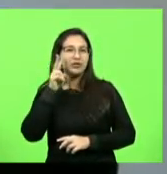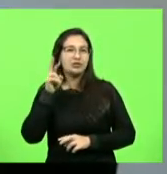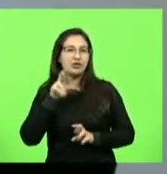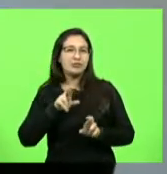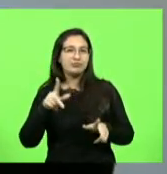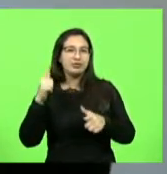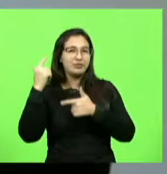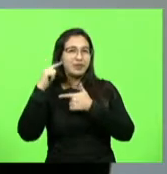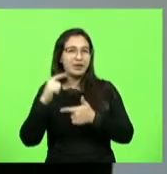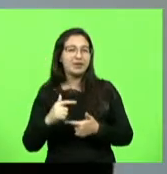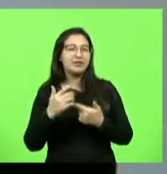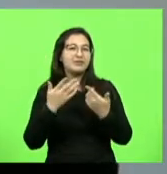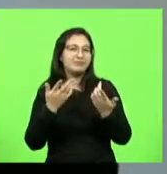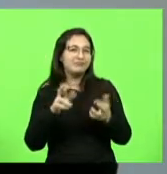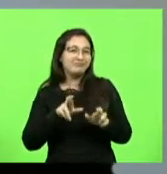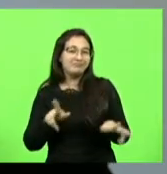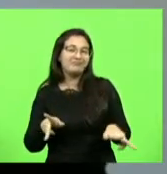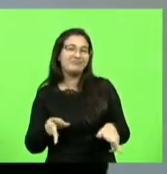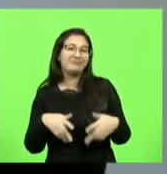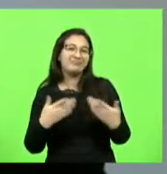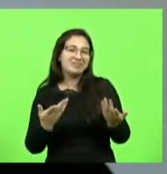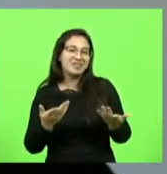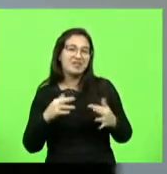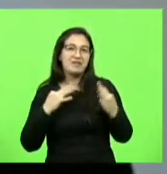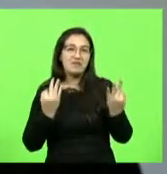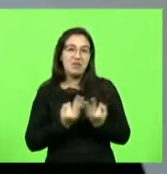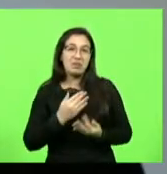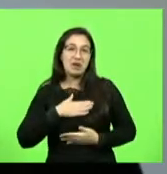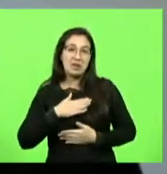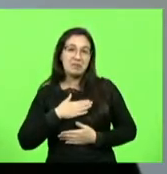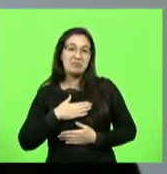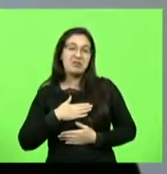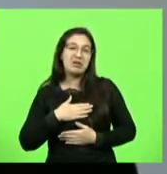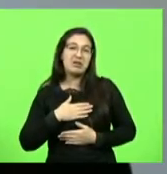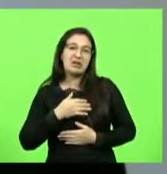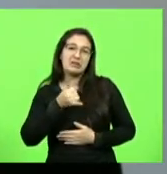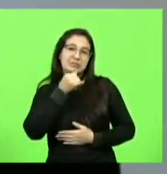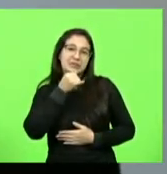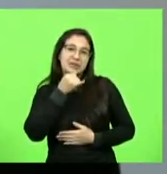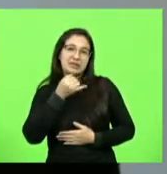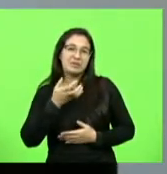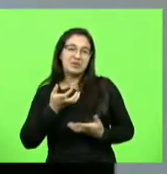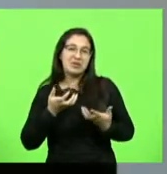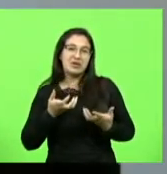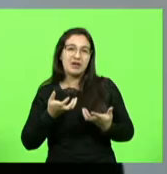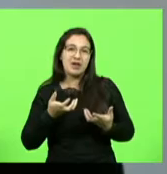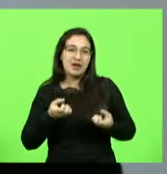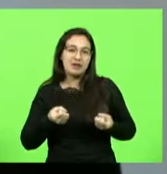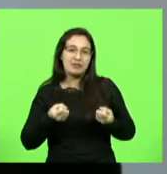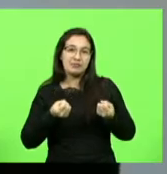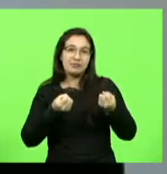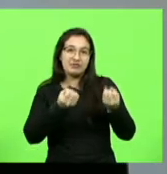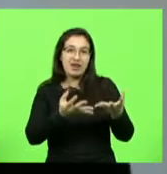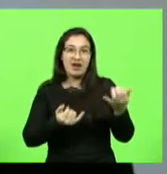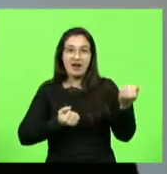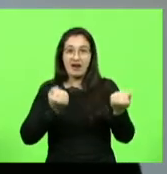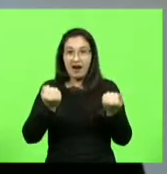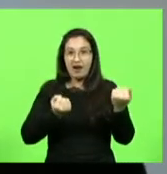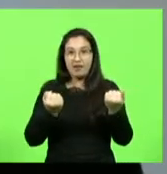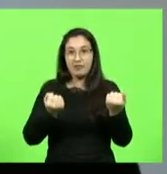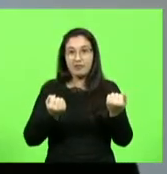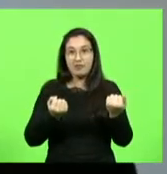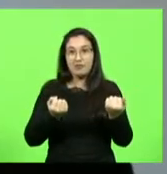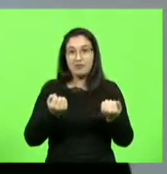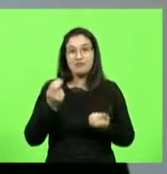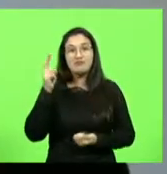deixo para as pessoas. Então, para a minha família, eu vou deixar meu carro, por exemplo. Um legado eu deixo nas pessoas, na sociedade. E